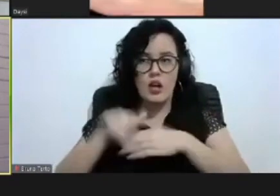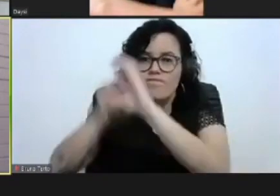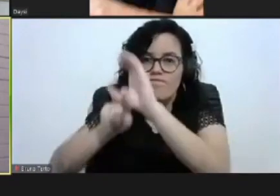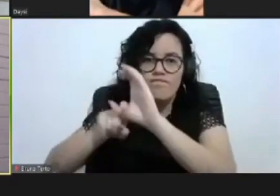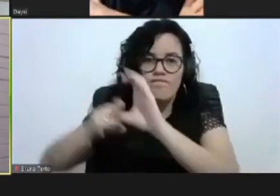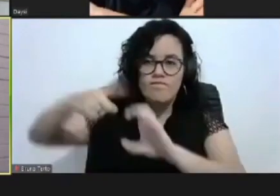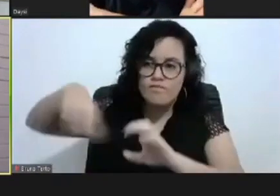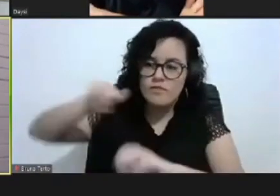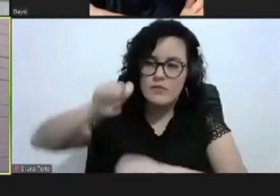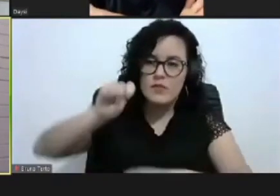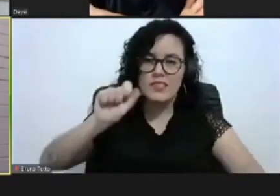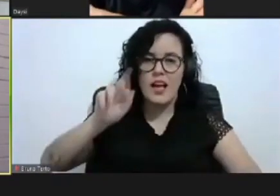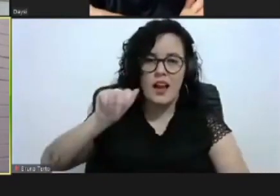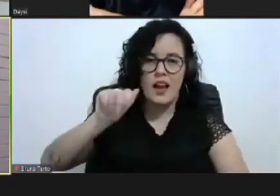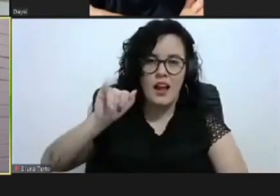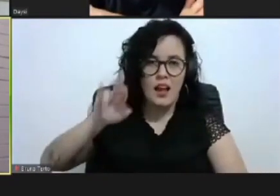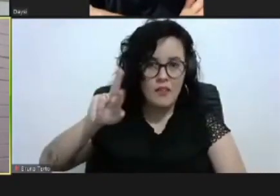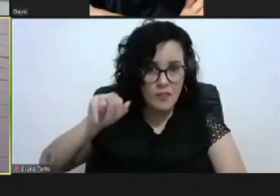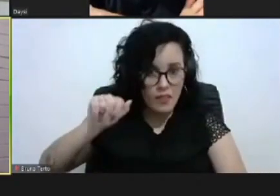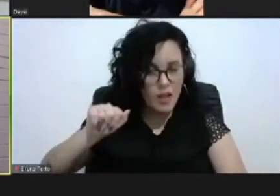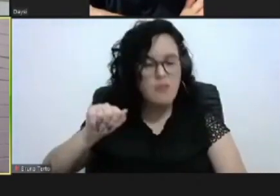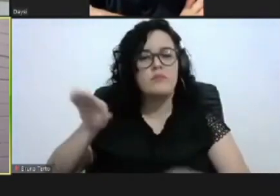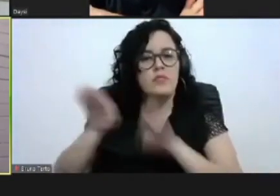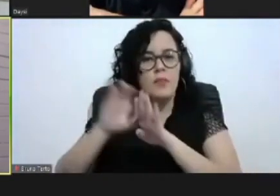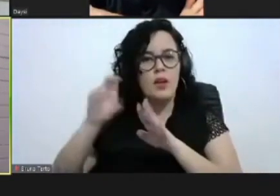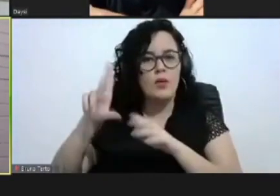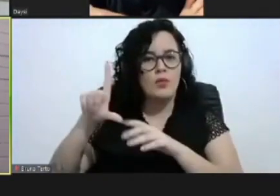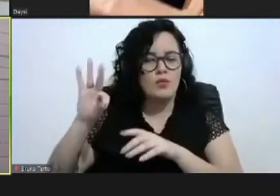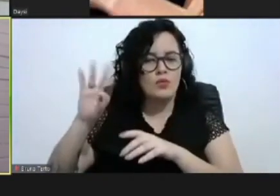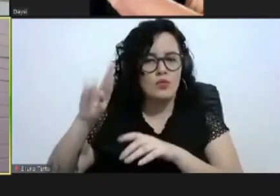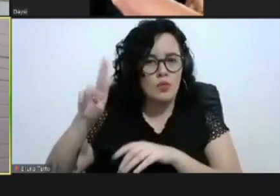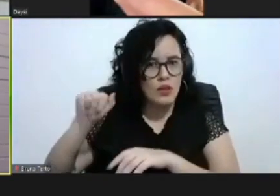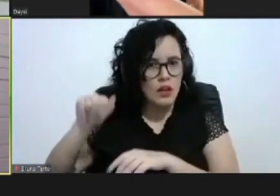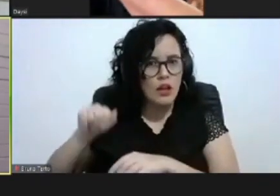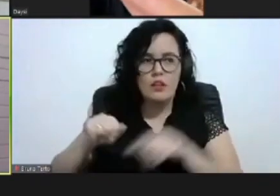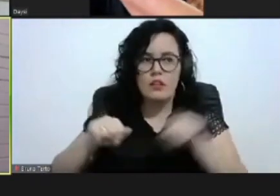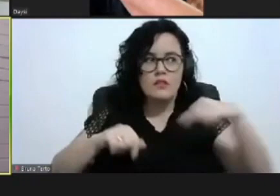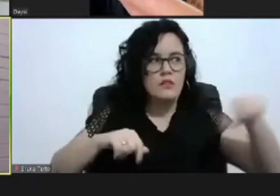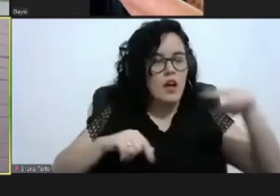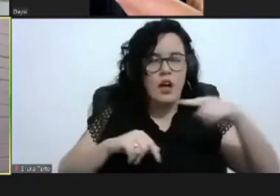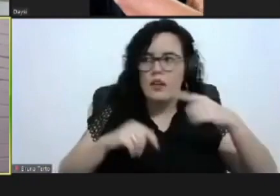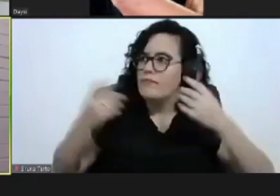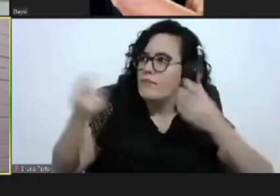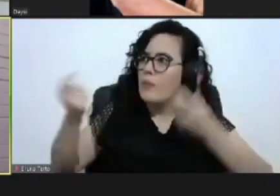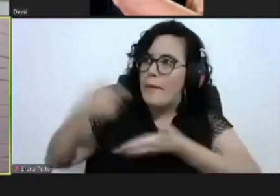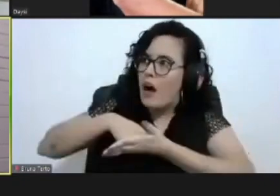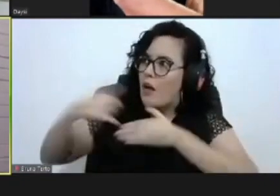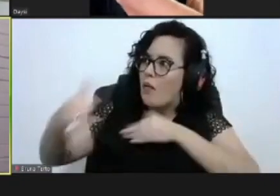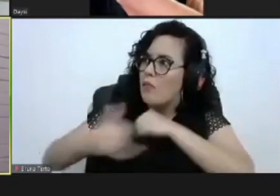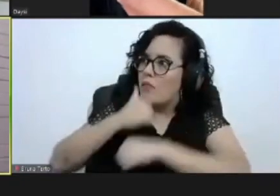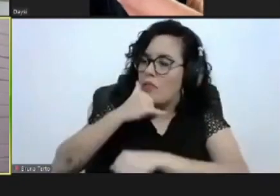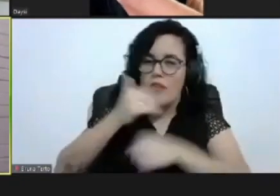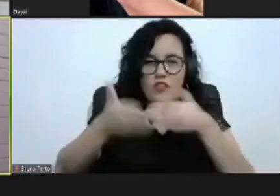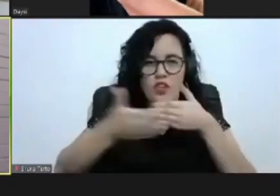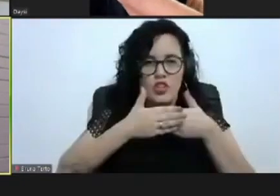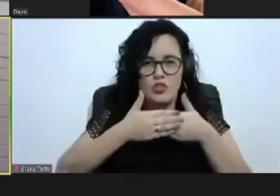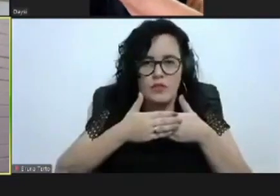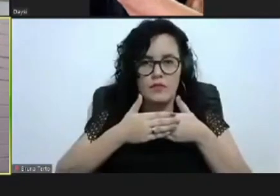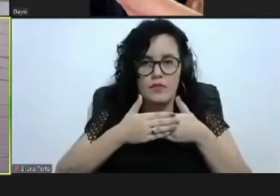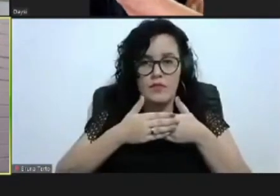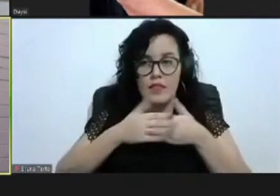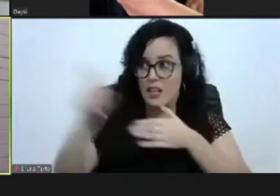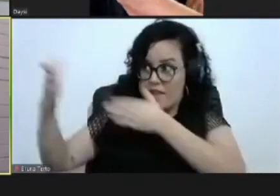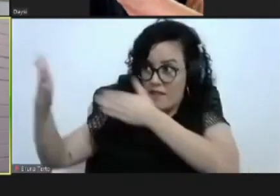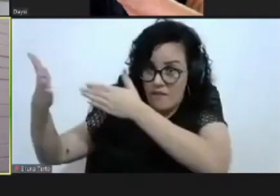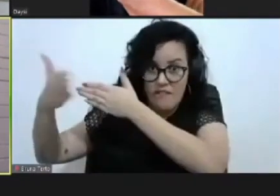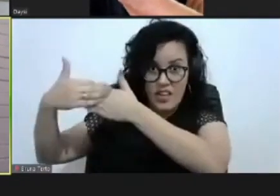dessas 2 grandes redes fecharam. Isso fez com que o poder da Amazon aumentasse, porque